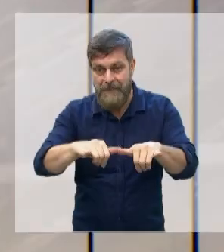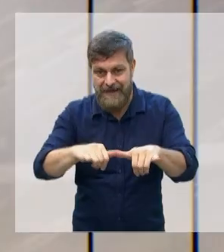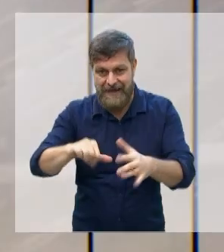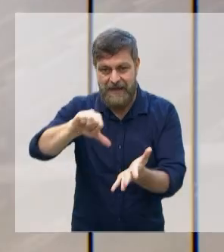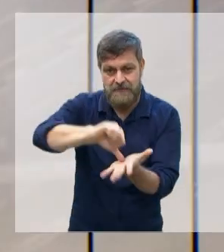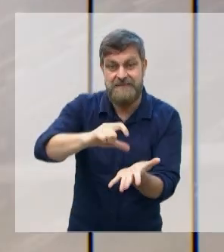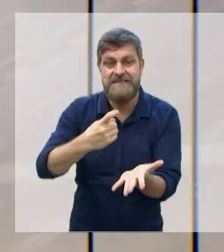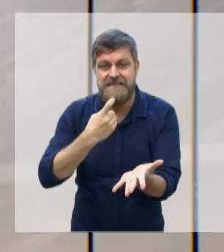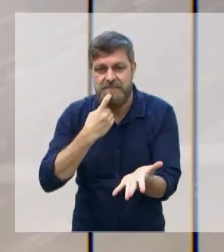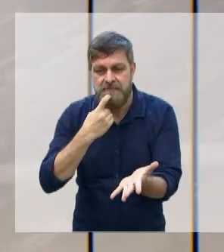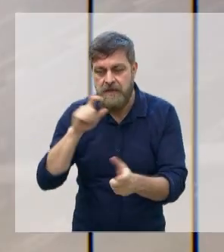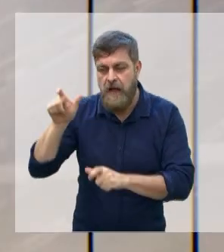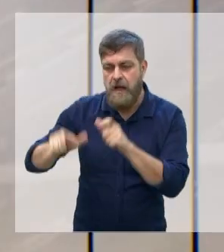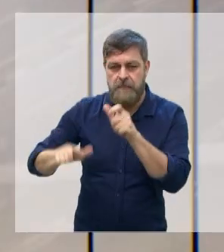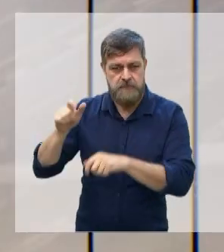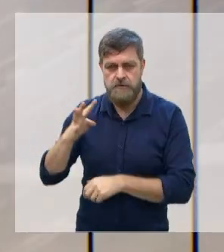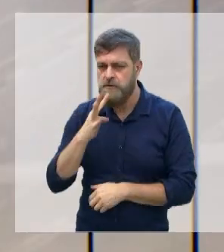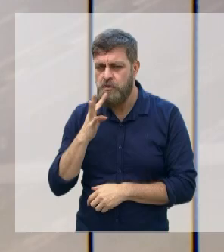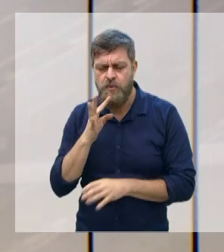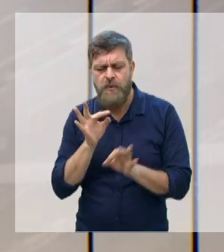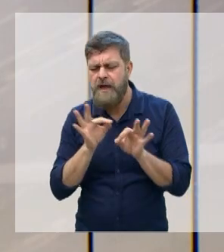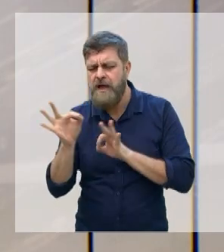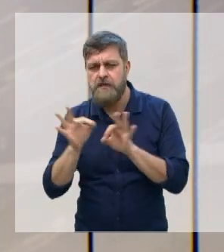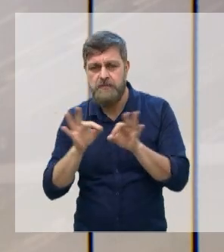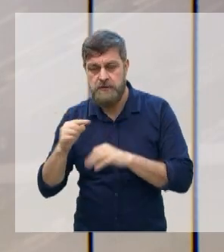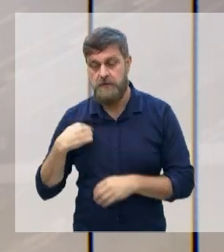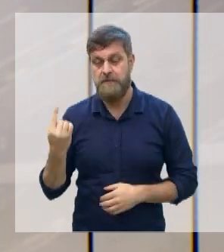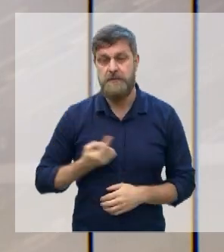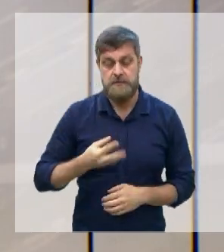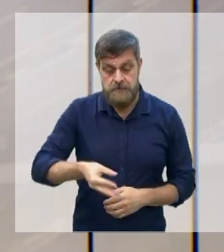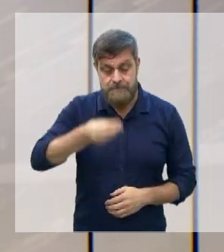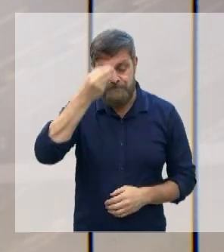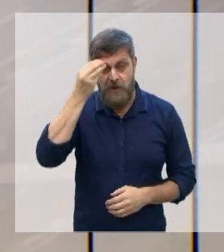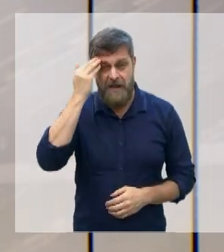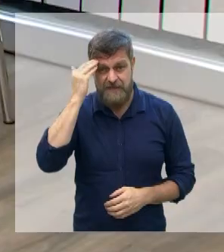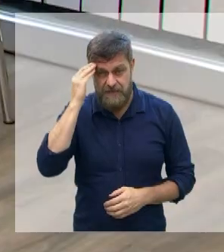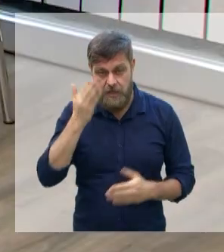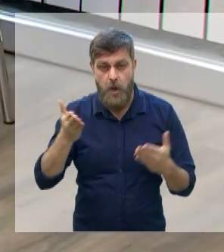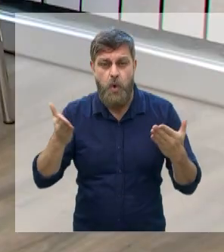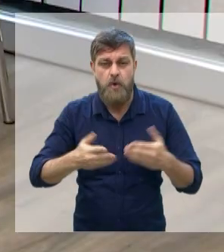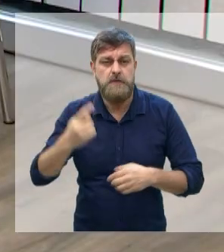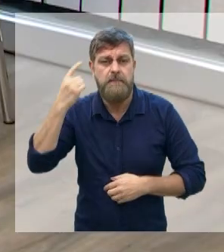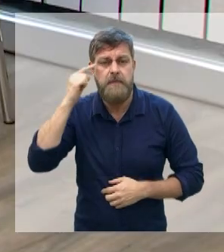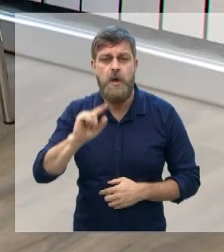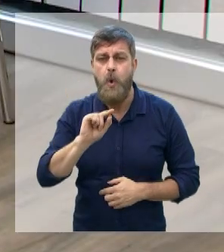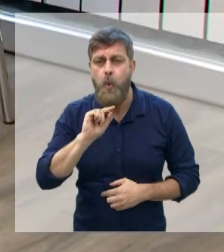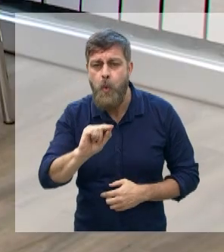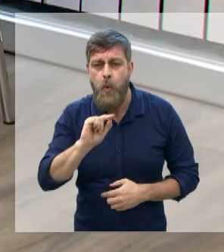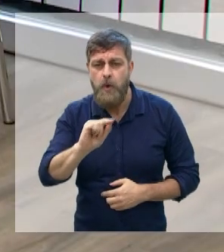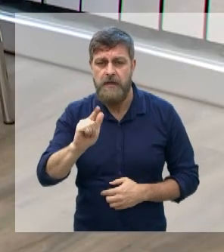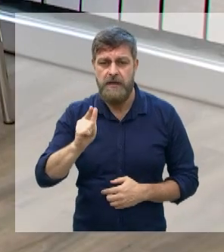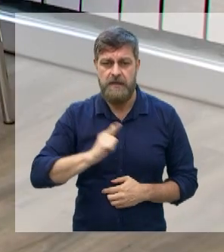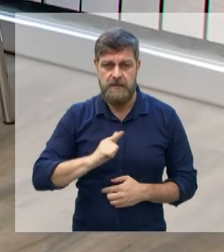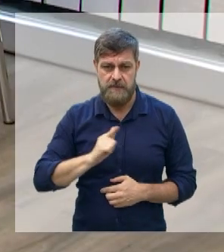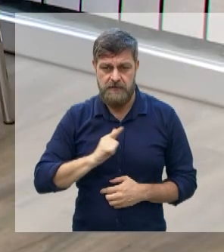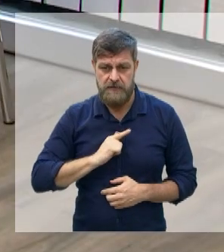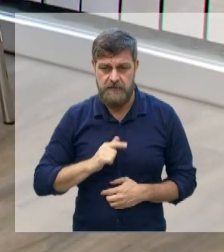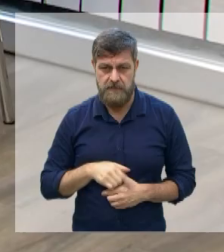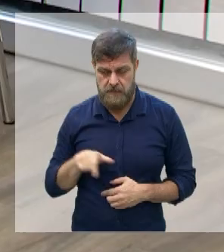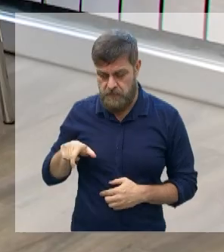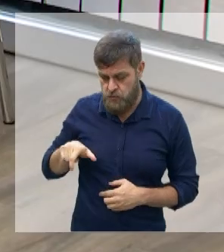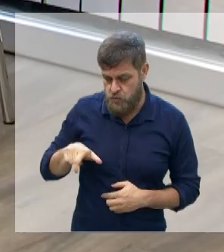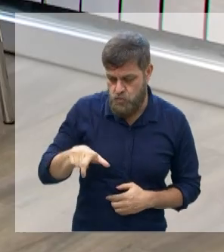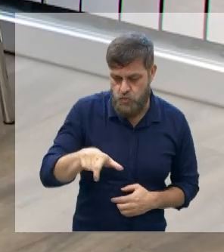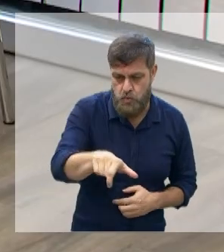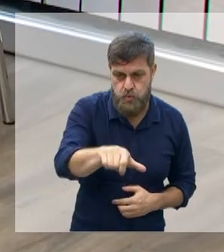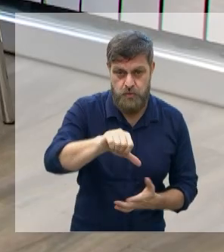casa e não conhece muito projeto pra gente entender hoje se pensa em terminal central